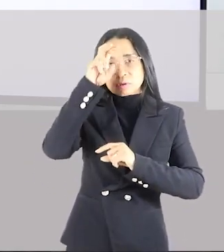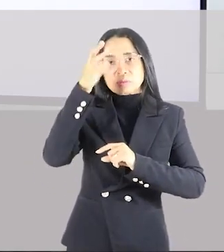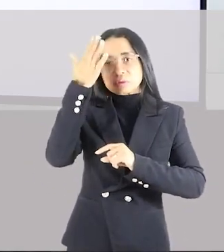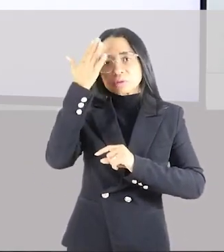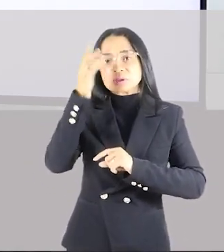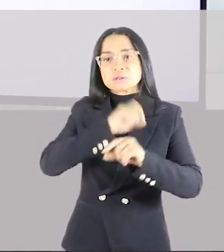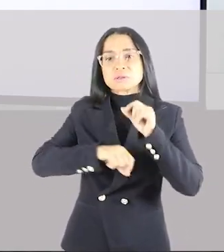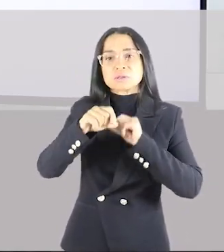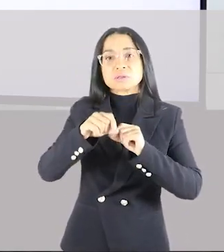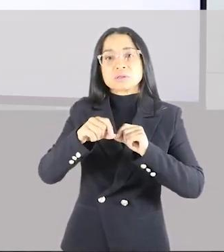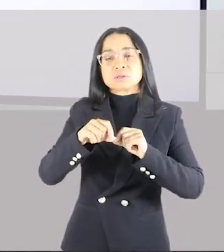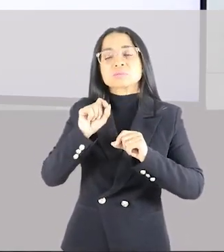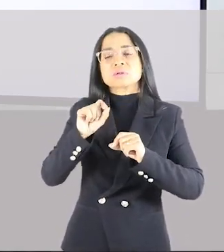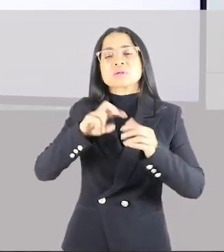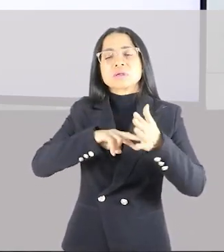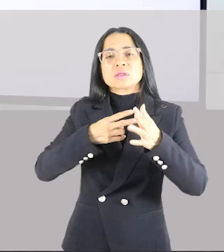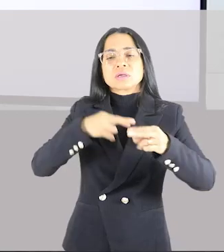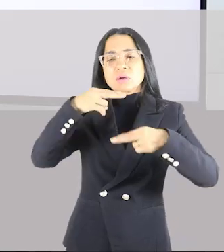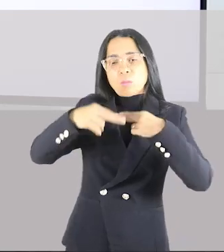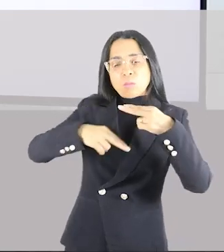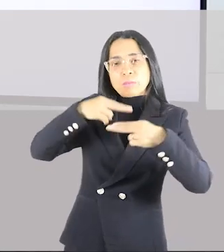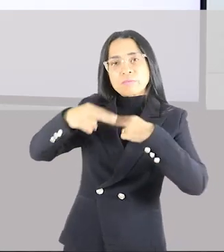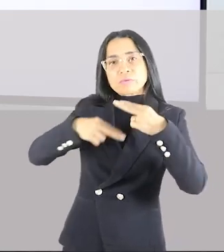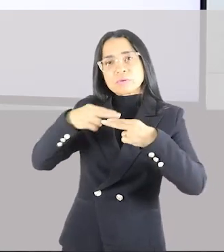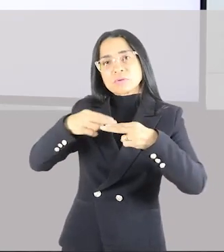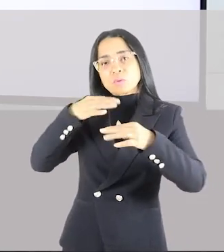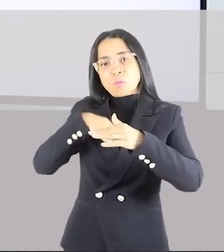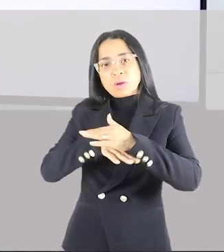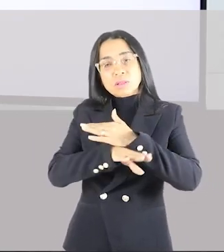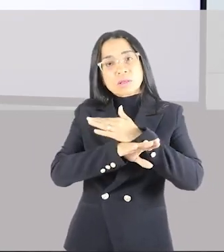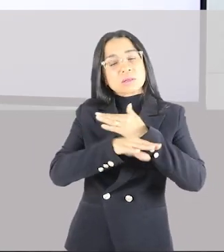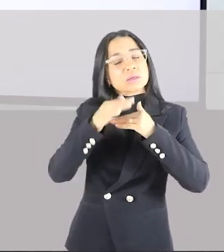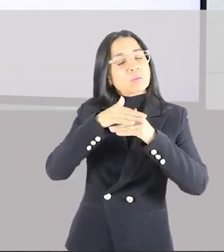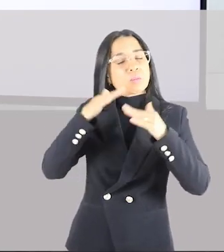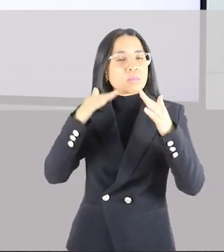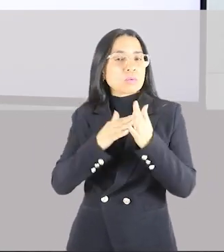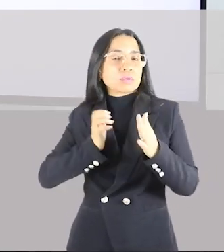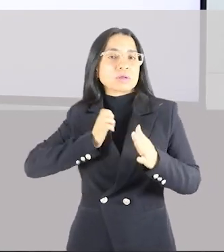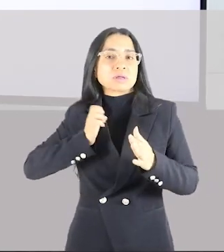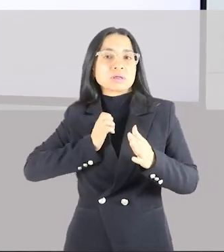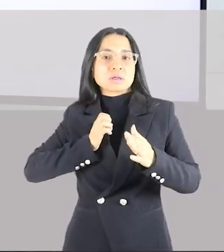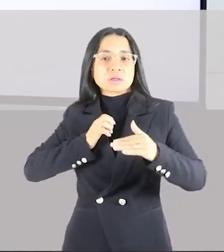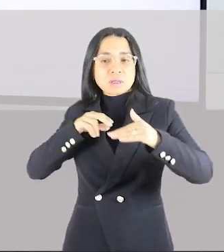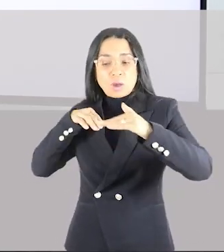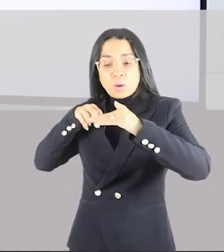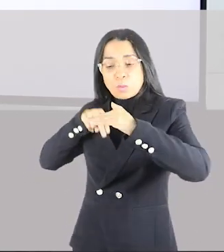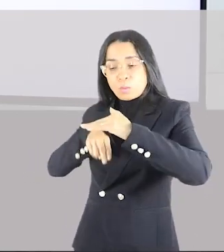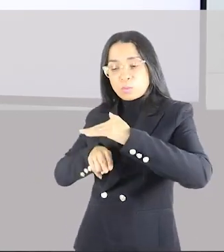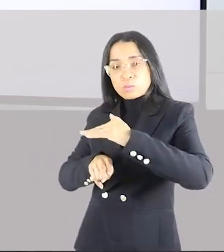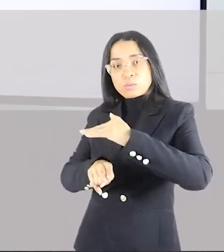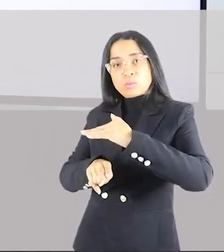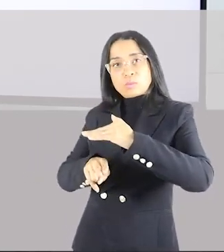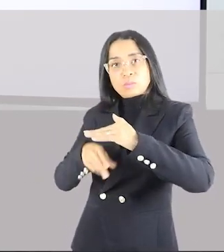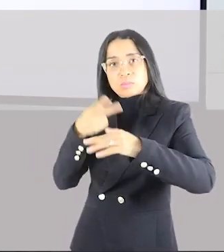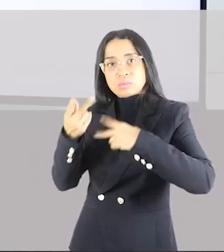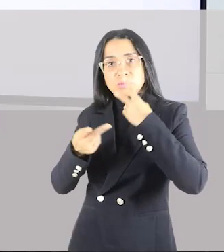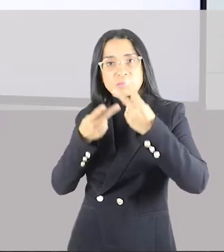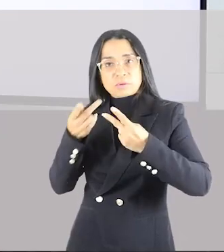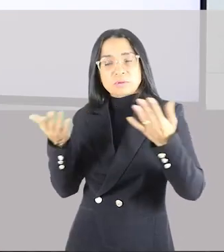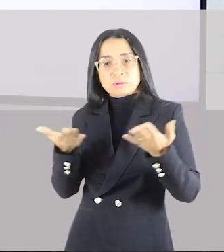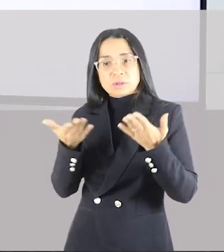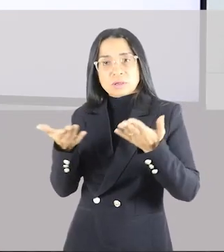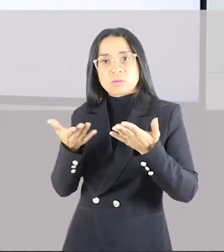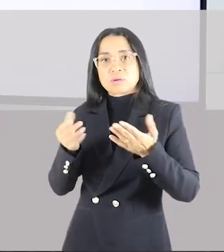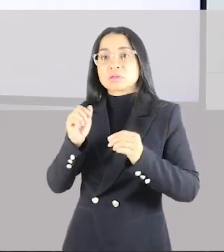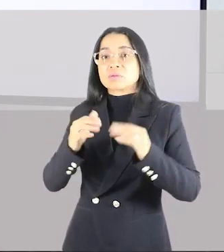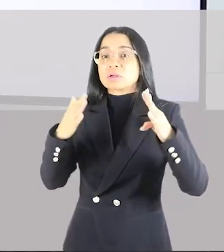então mumificados e que guardariam todos os seus tesouros. Os túmulos que eu estou falando aqui, que eles eram colocados,